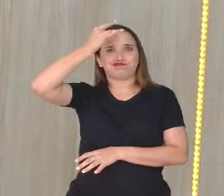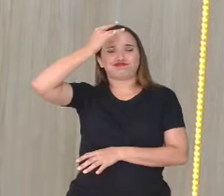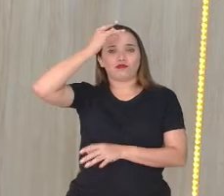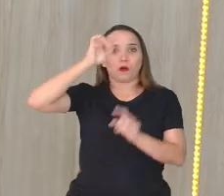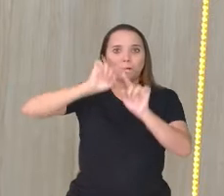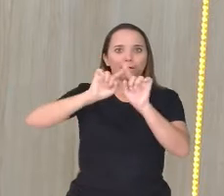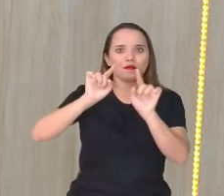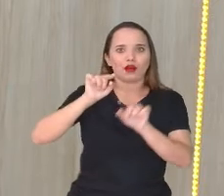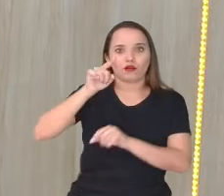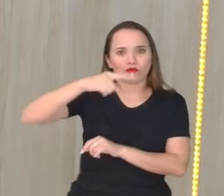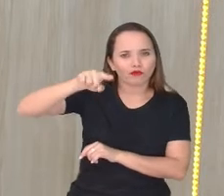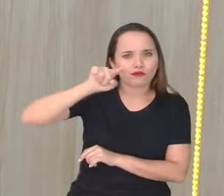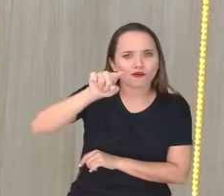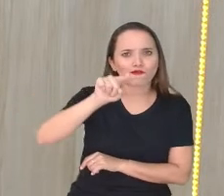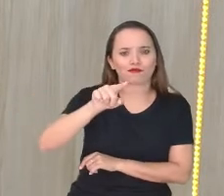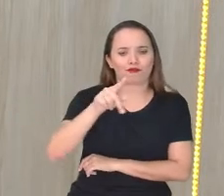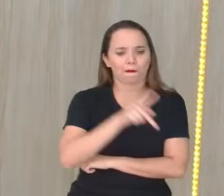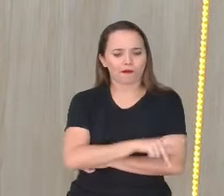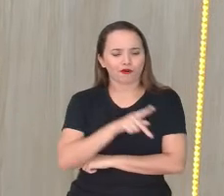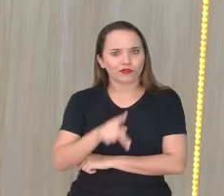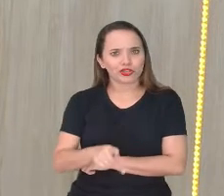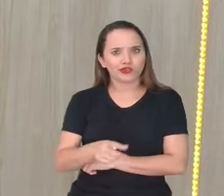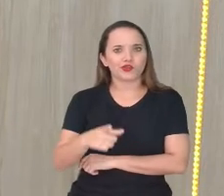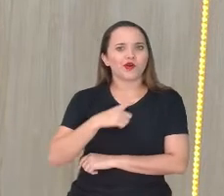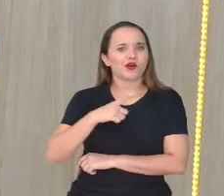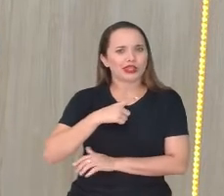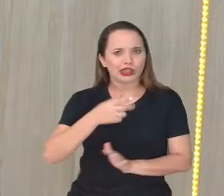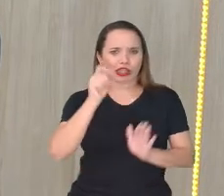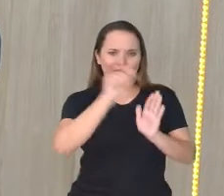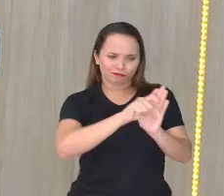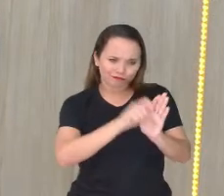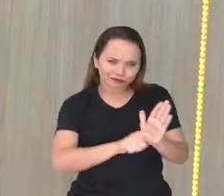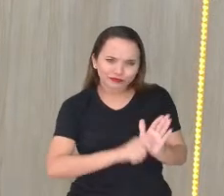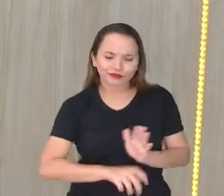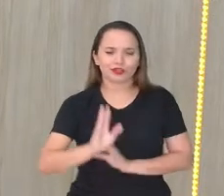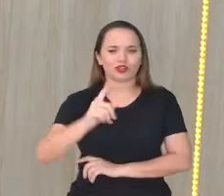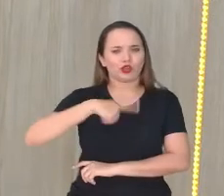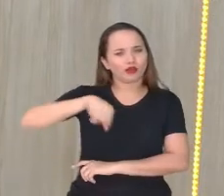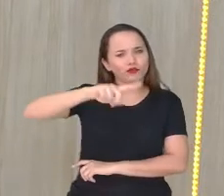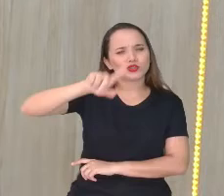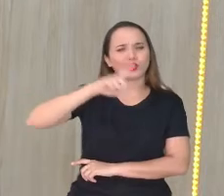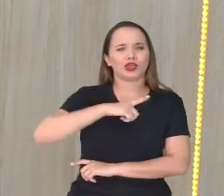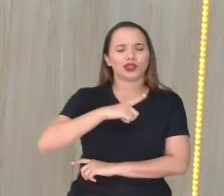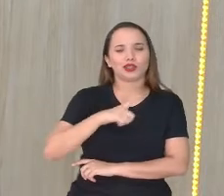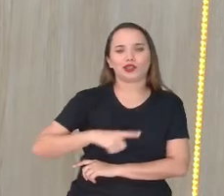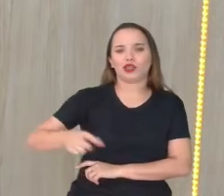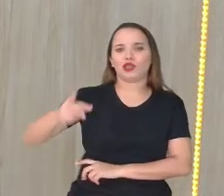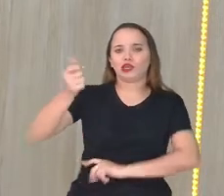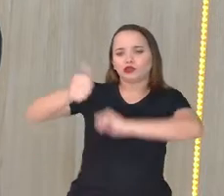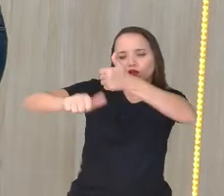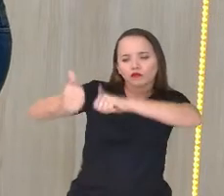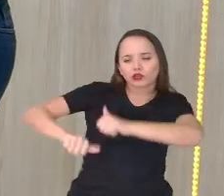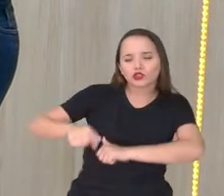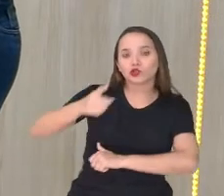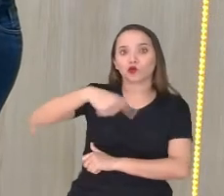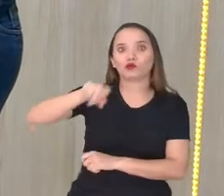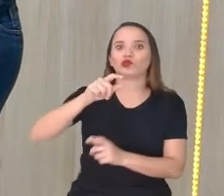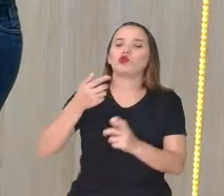esse registro, então ele vai perceber nesse momento com a família, vai mostrar,